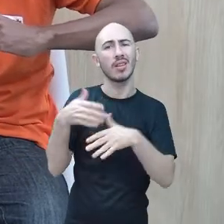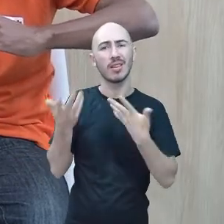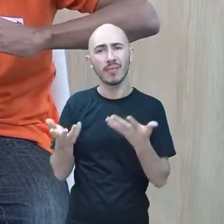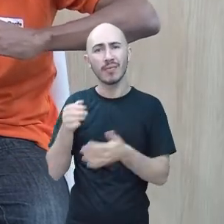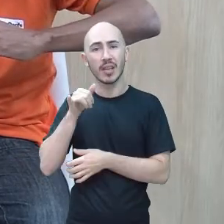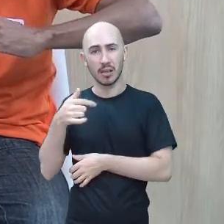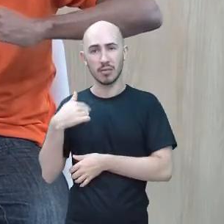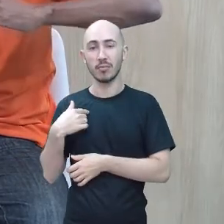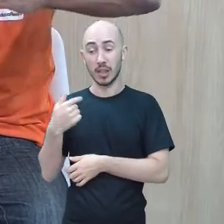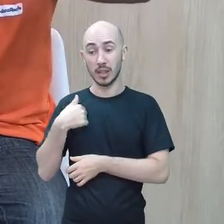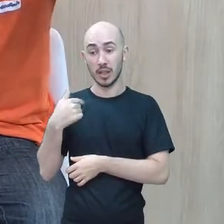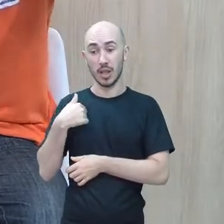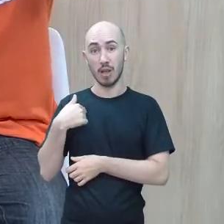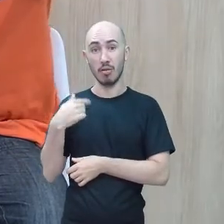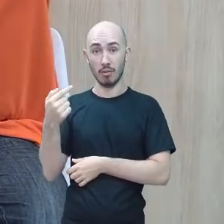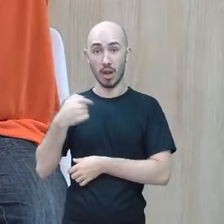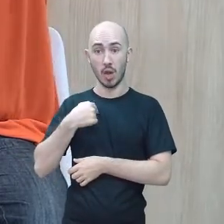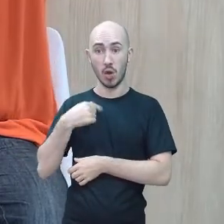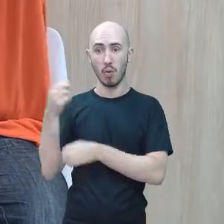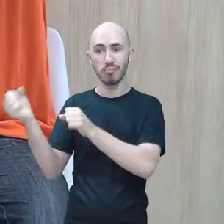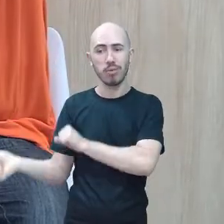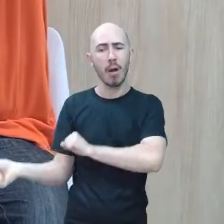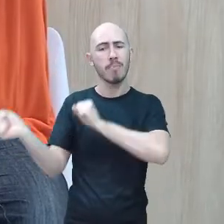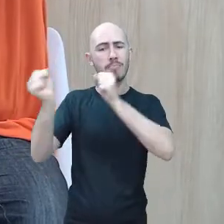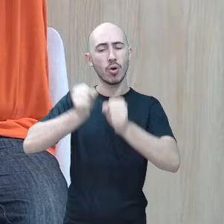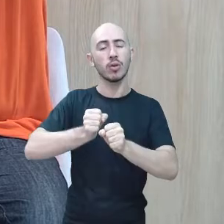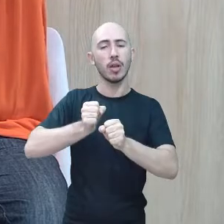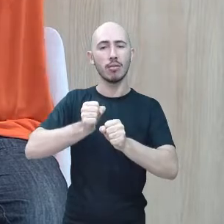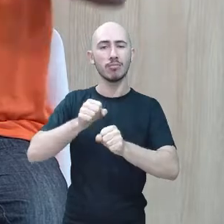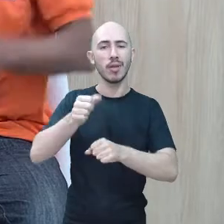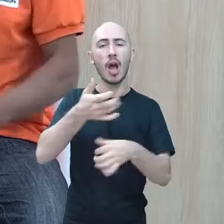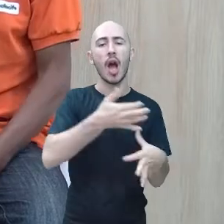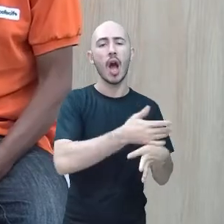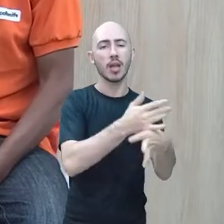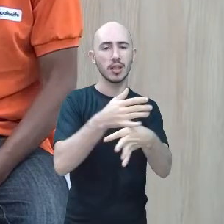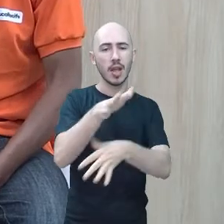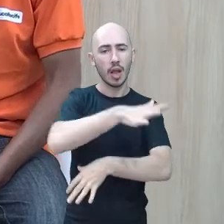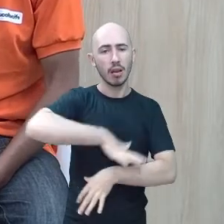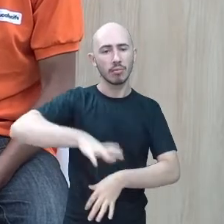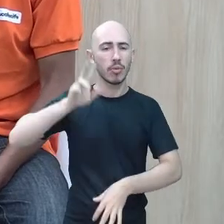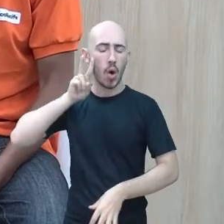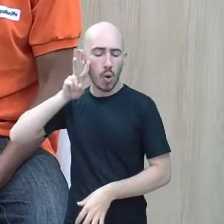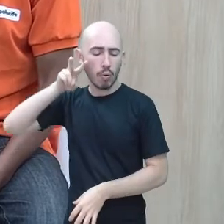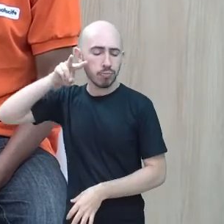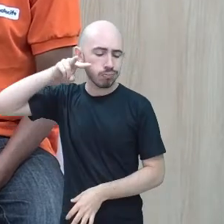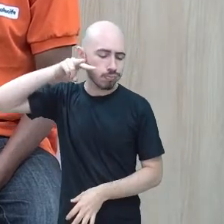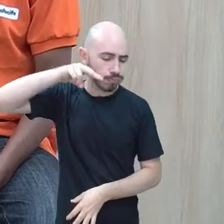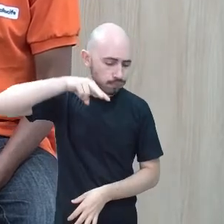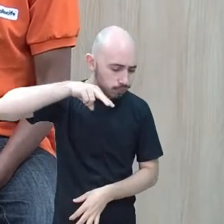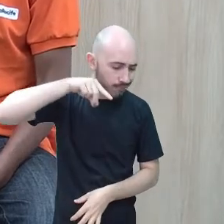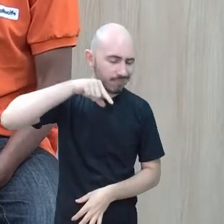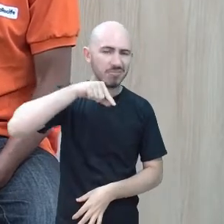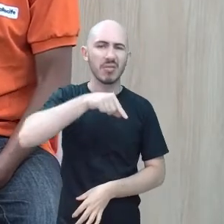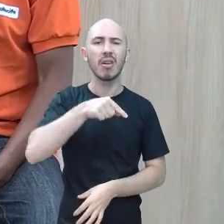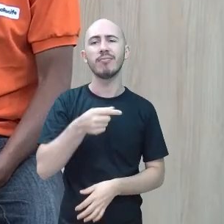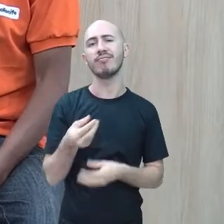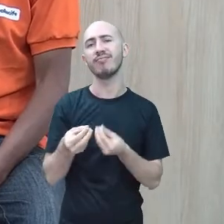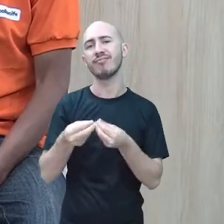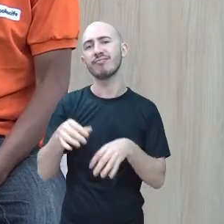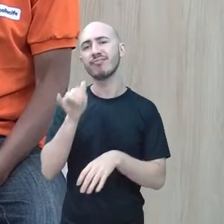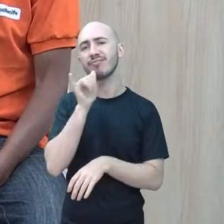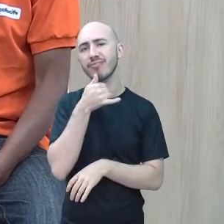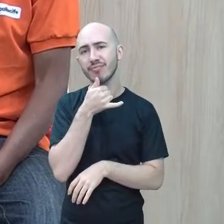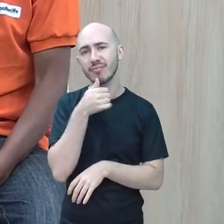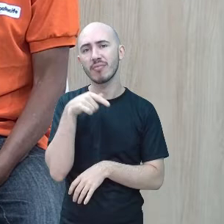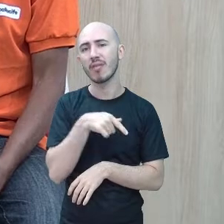tivesse o poder, Vanessa, de subir um pouquinho a imagem e fosse olhar de cima, talvez eu tivesse uma decepção, porque a cidade realmente está com pouco